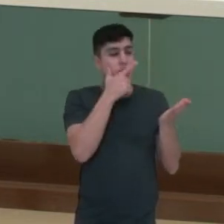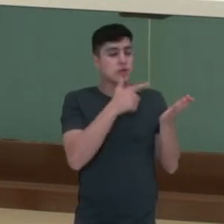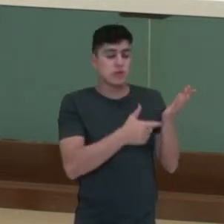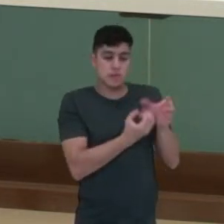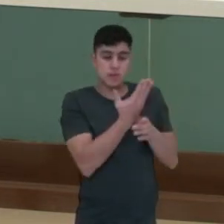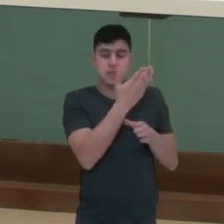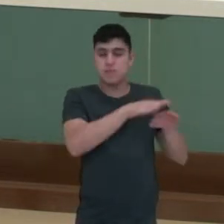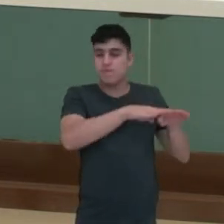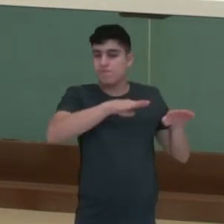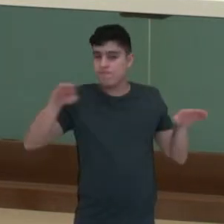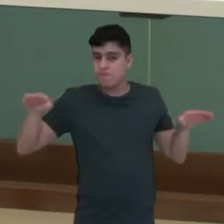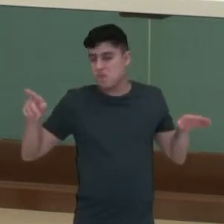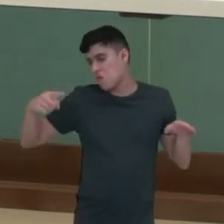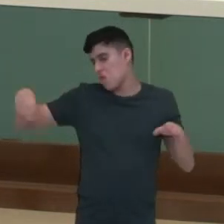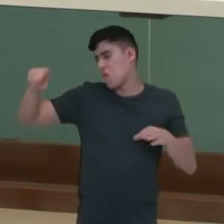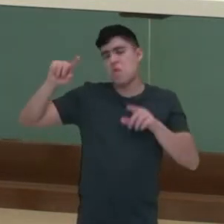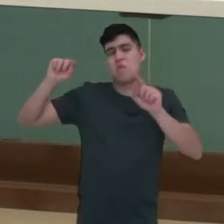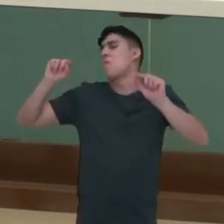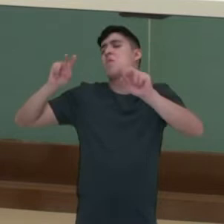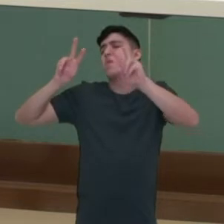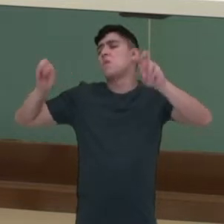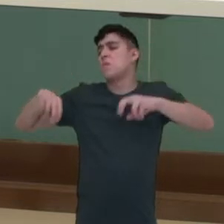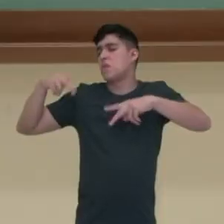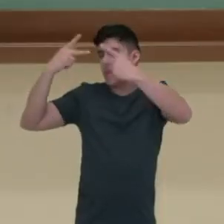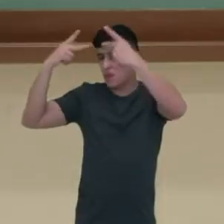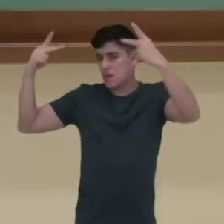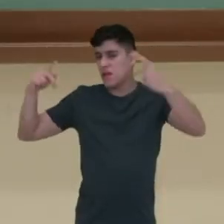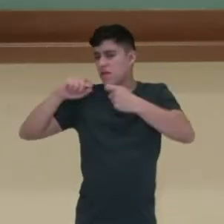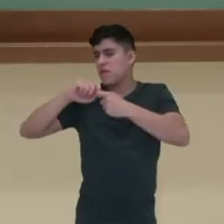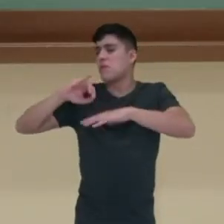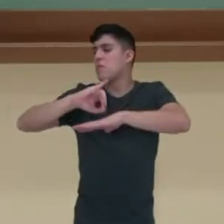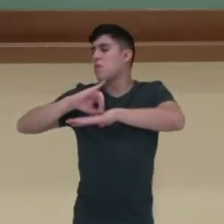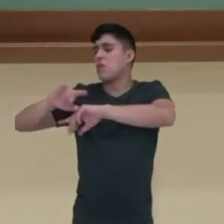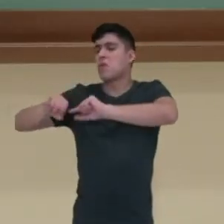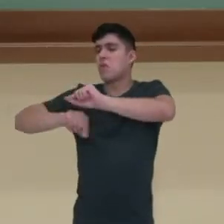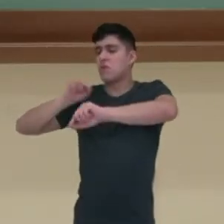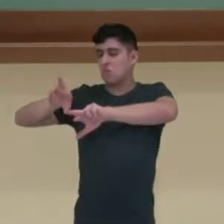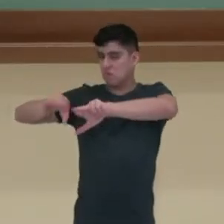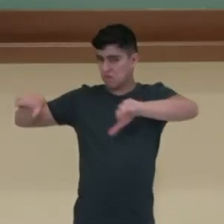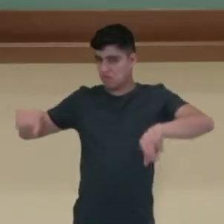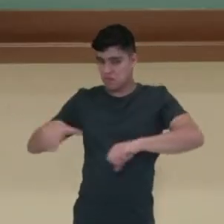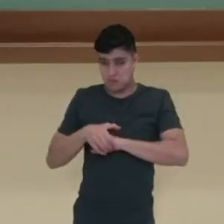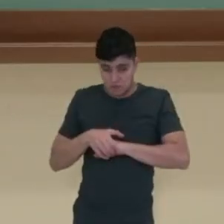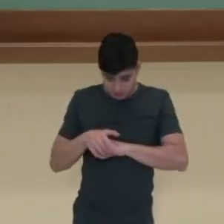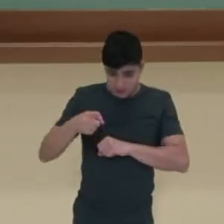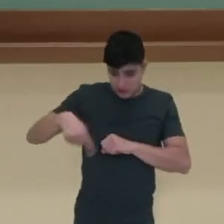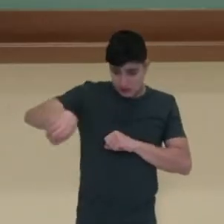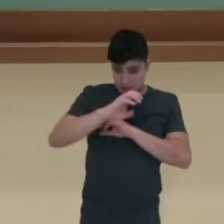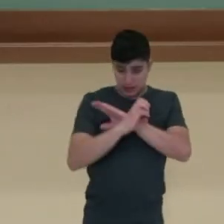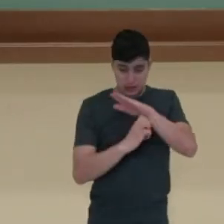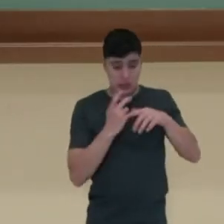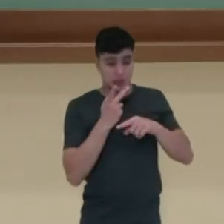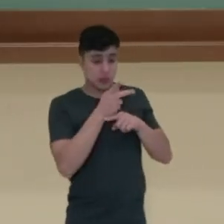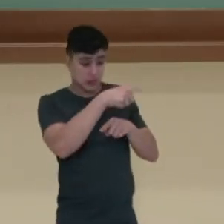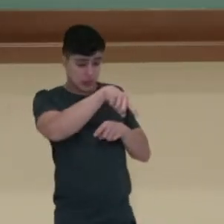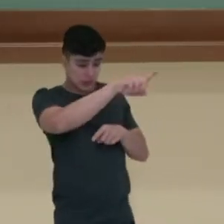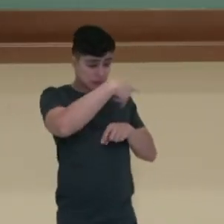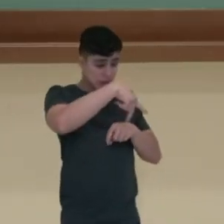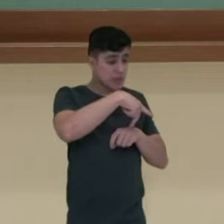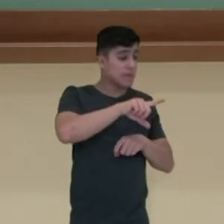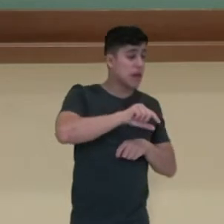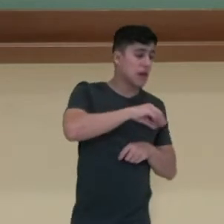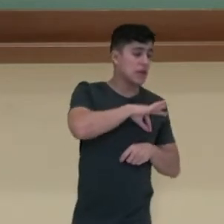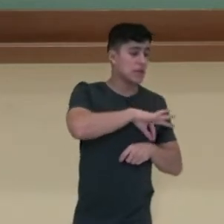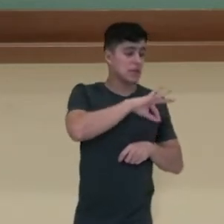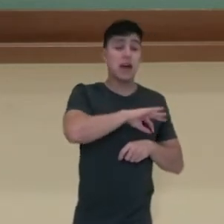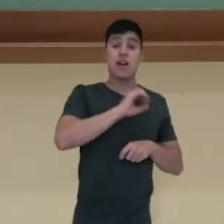ou de qualquer outra coisa que elas estejam fabricando. Além disso, elas vão buscar países onde a mão de obra é mais